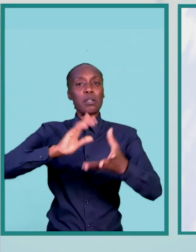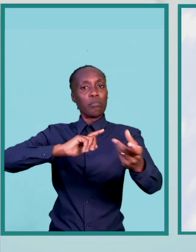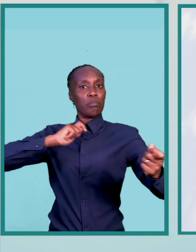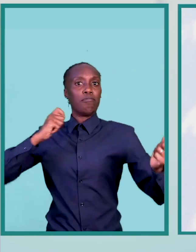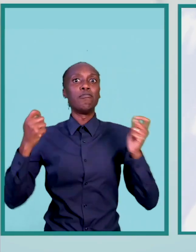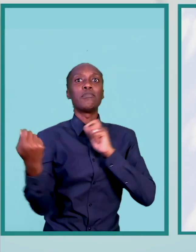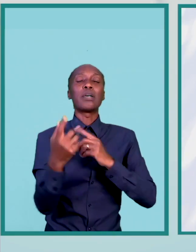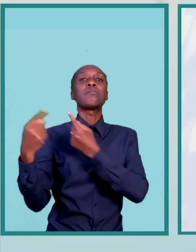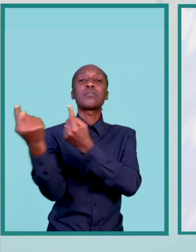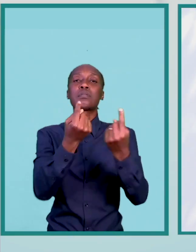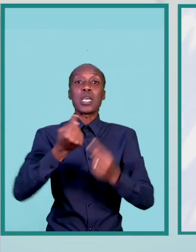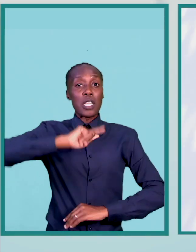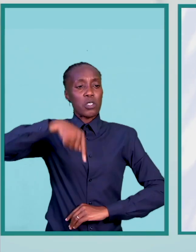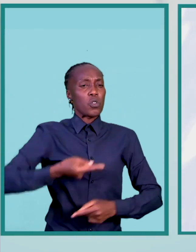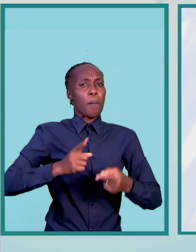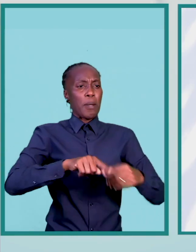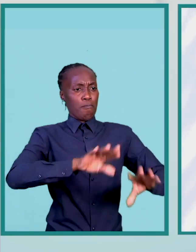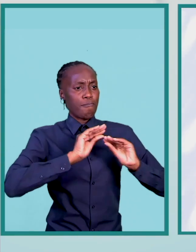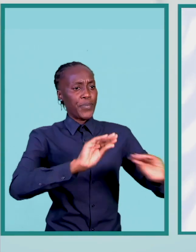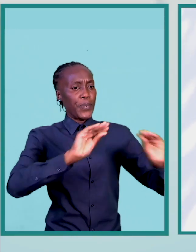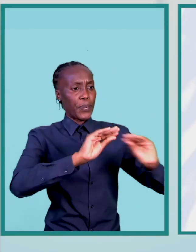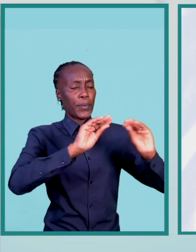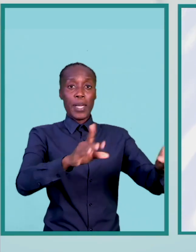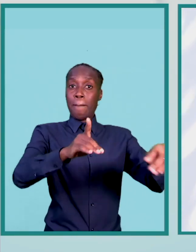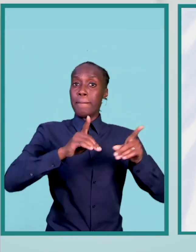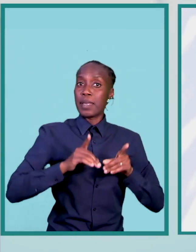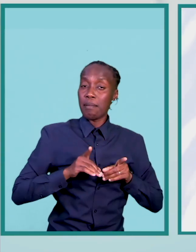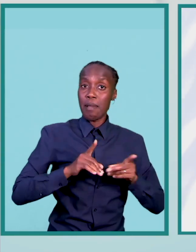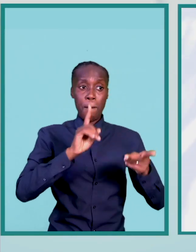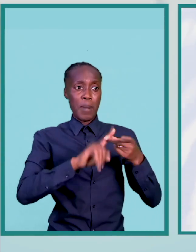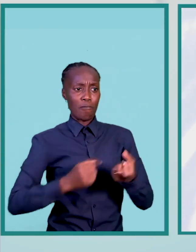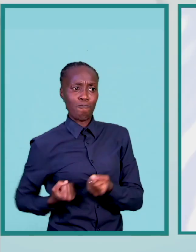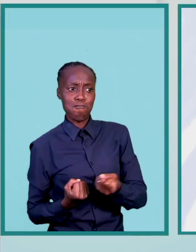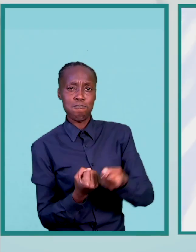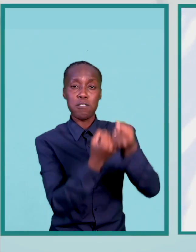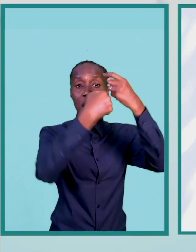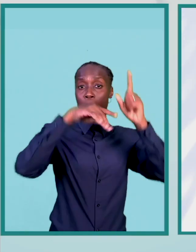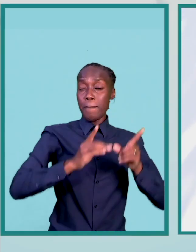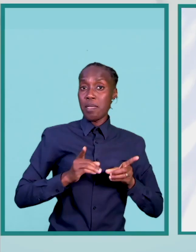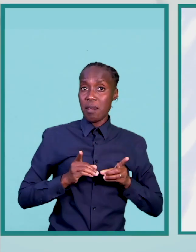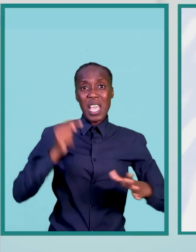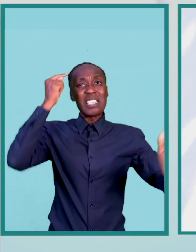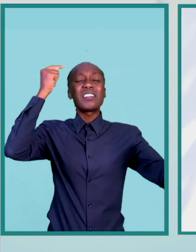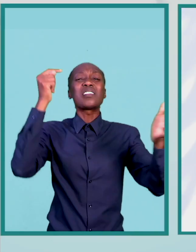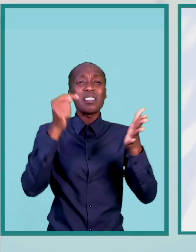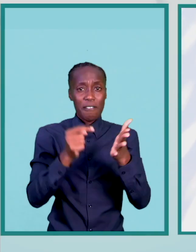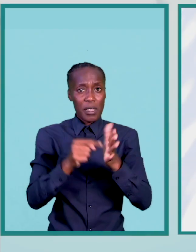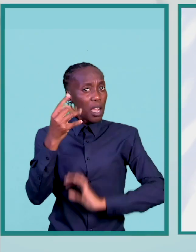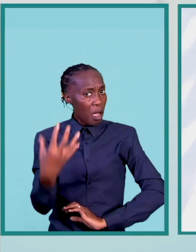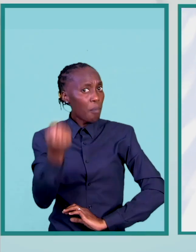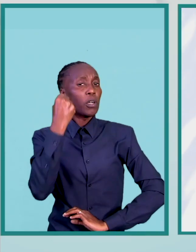reverter o cenário. Quanto mais formamos, quanto mais educarmos, mais engajarmos a rapariga, mais temos aqui possível